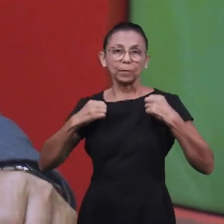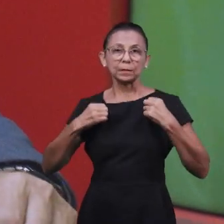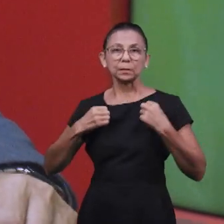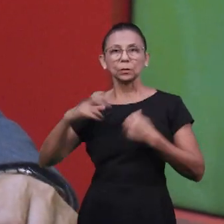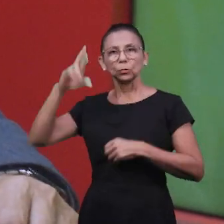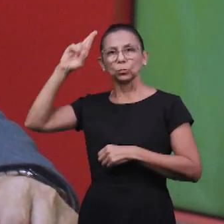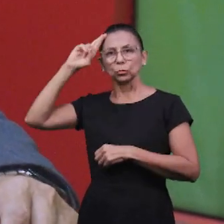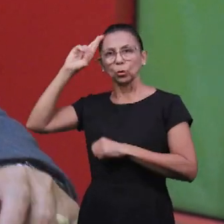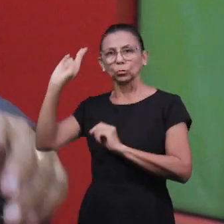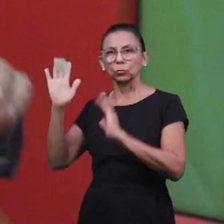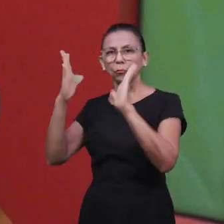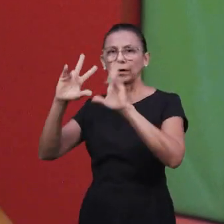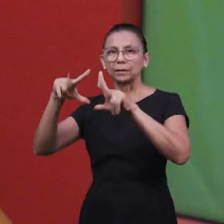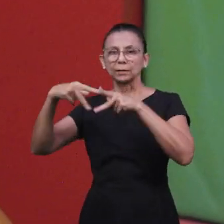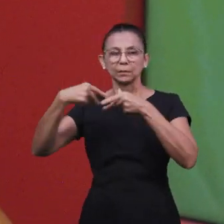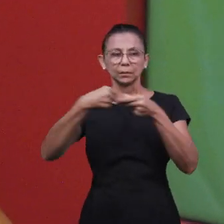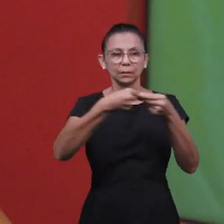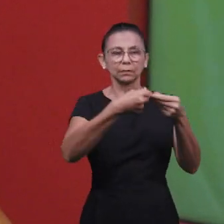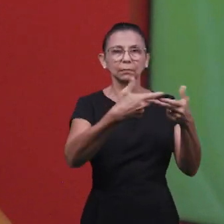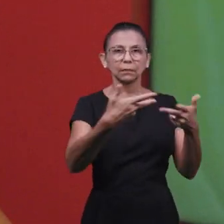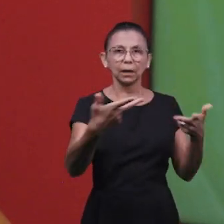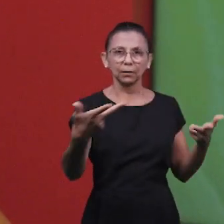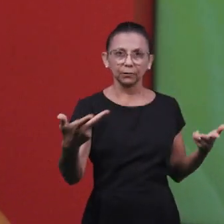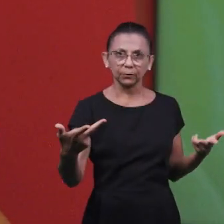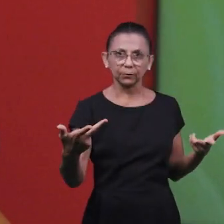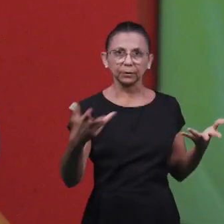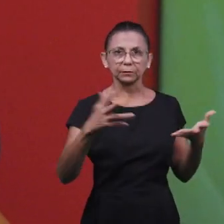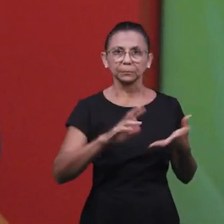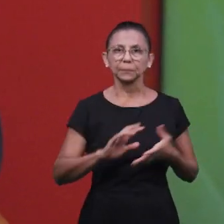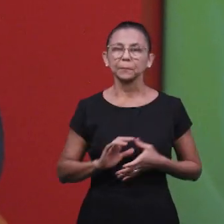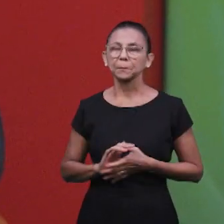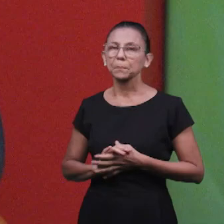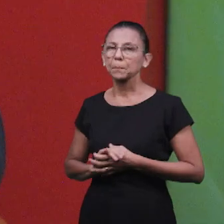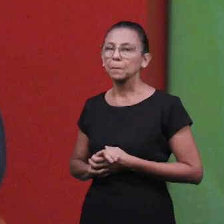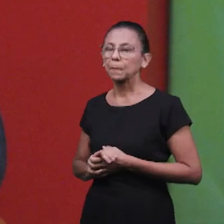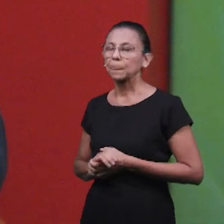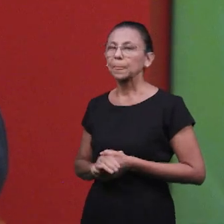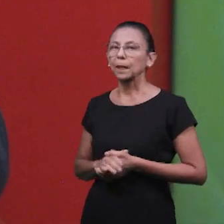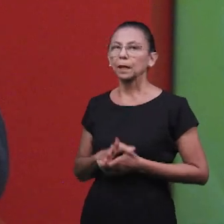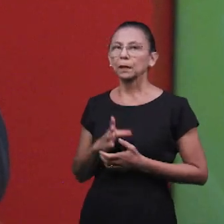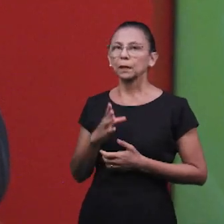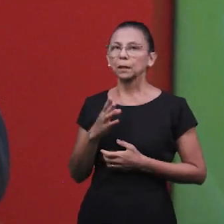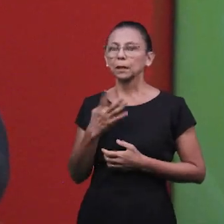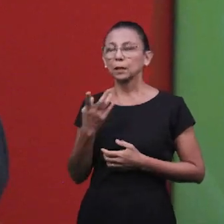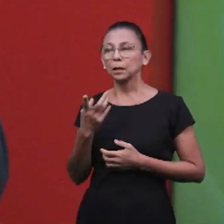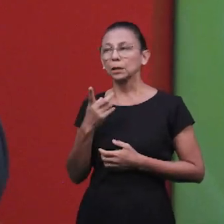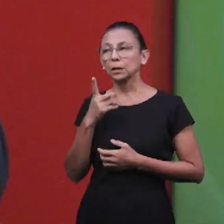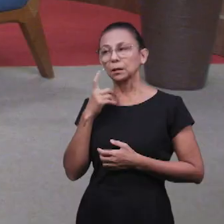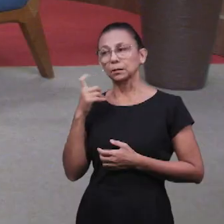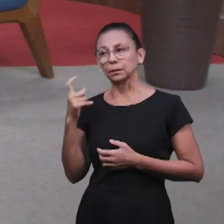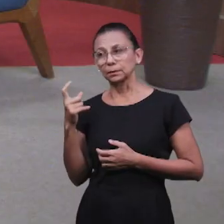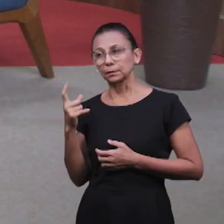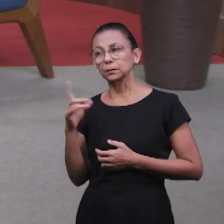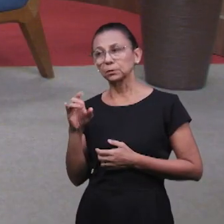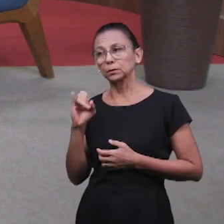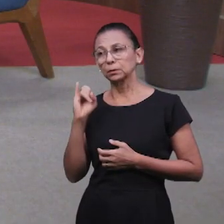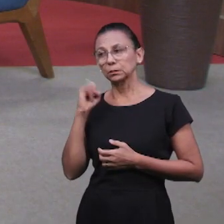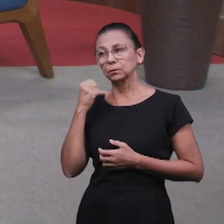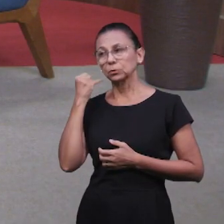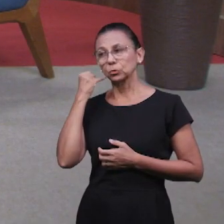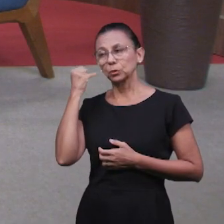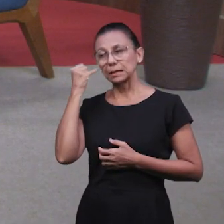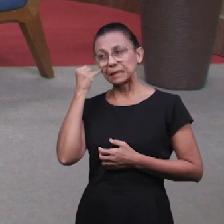festa. E a grande expectativa aqui, é bom frisar isso, não é, Josias? Aqui no